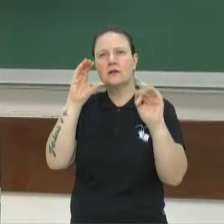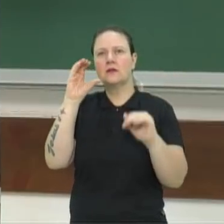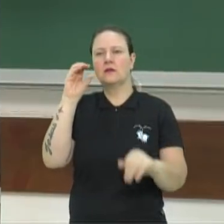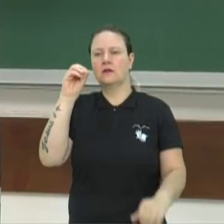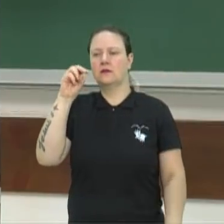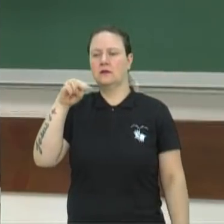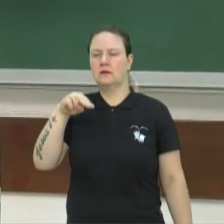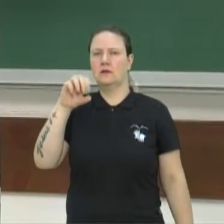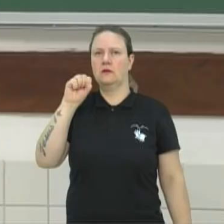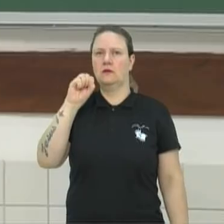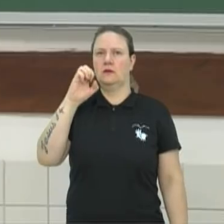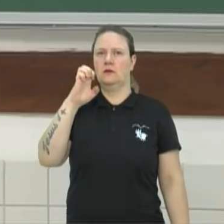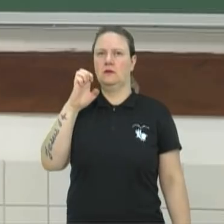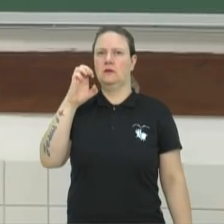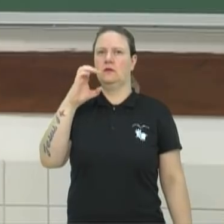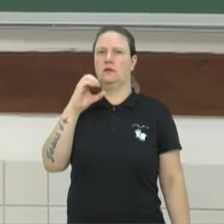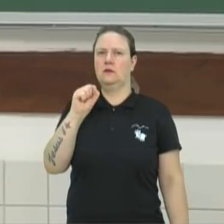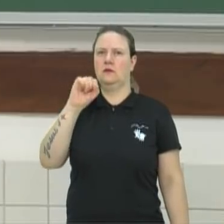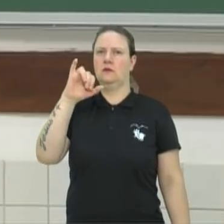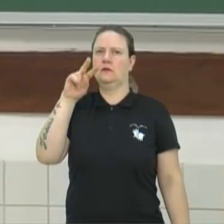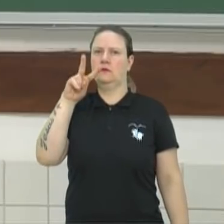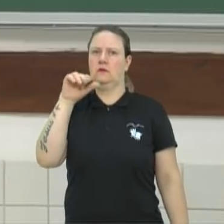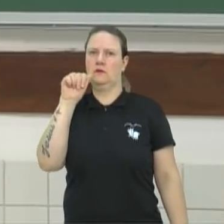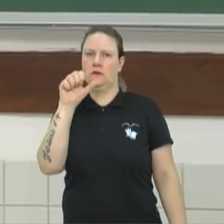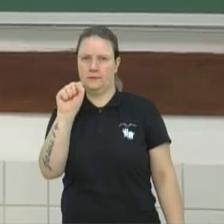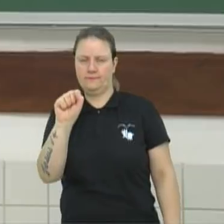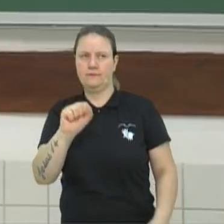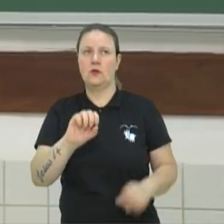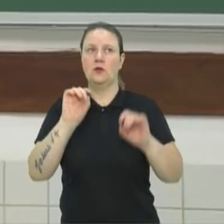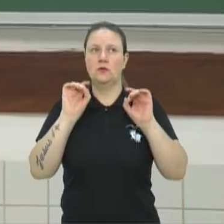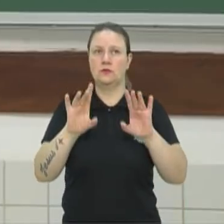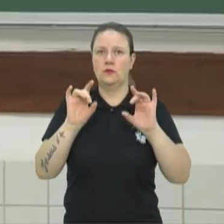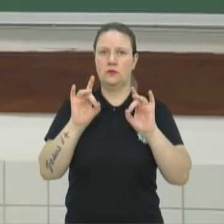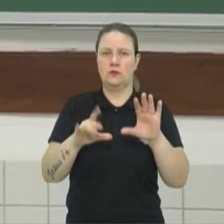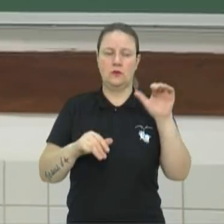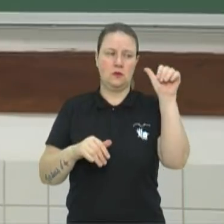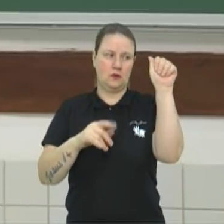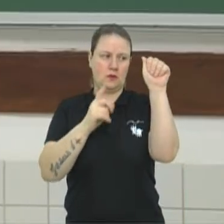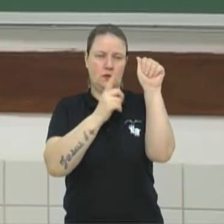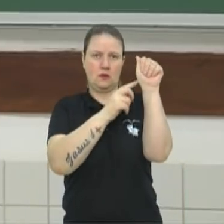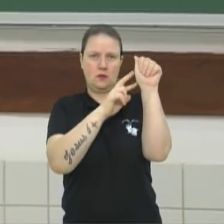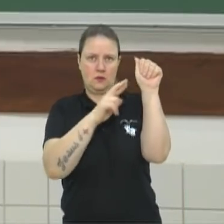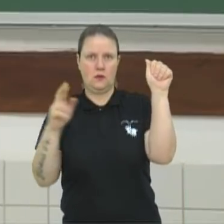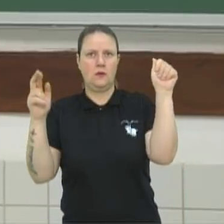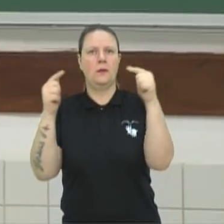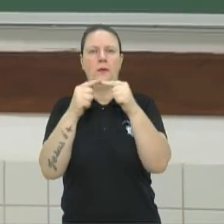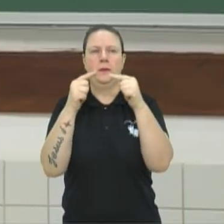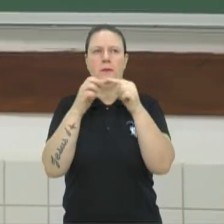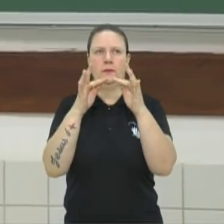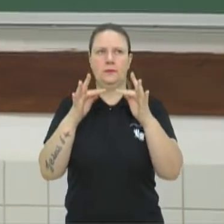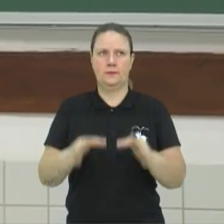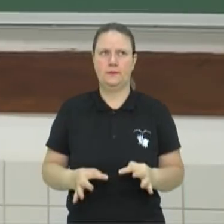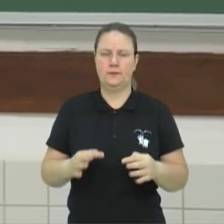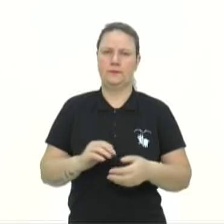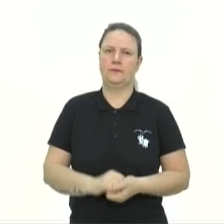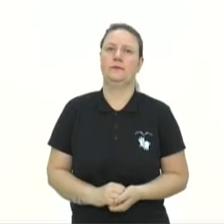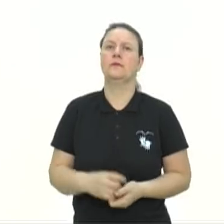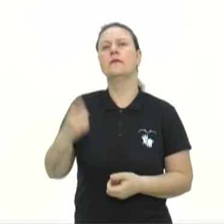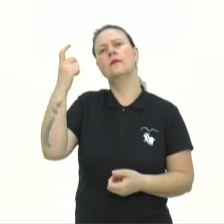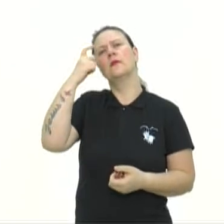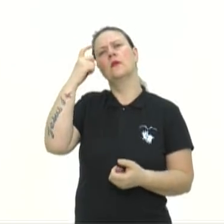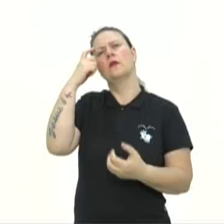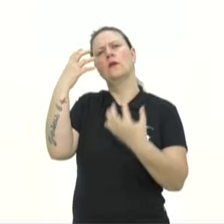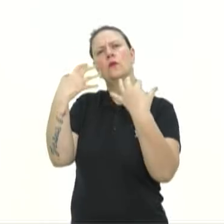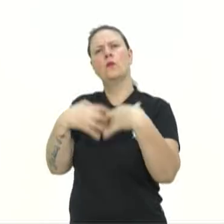concessivas, lembra? Então não é essa também. Sobrou para nós a letra A. Vamos refletir.